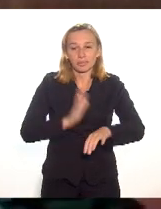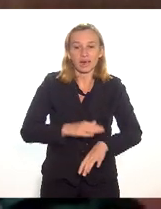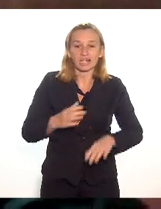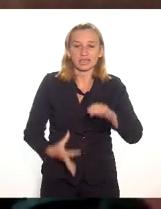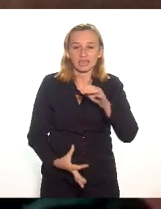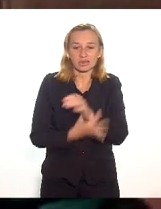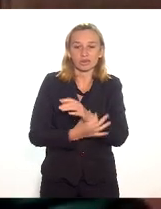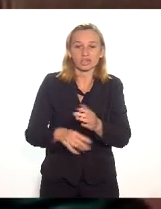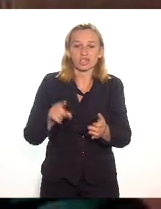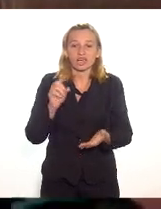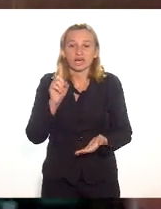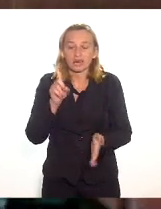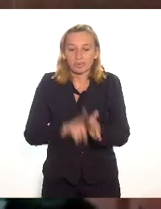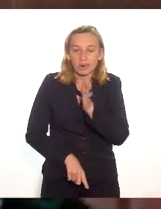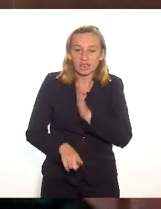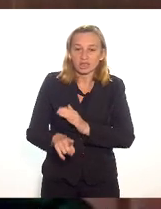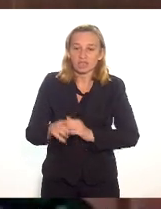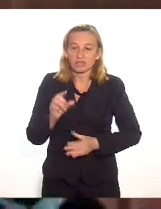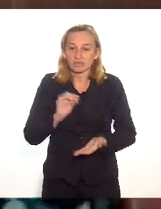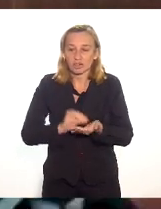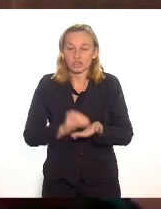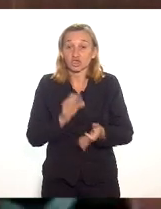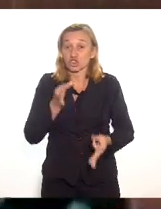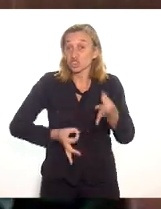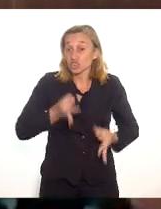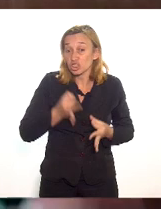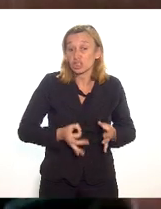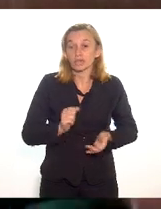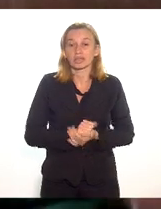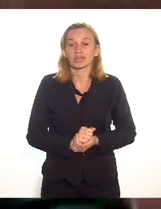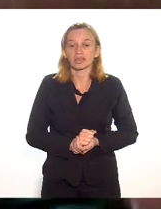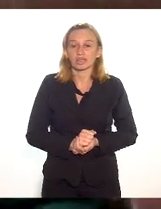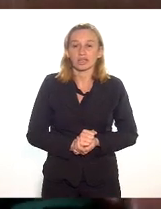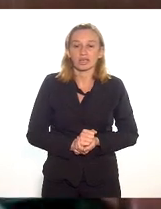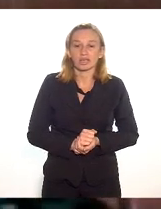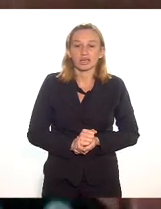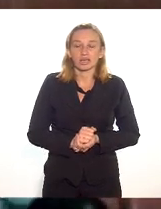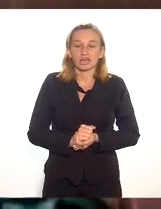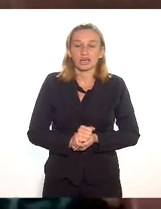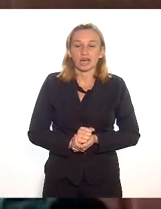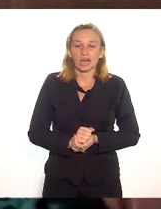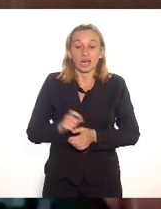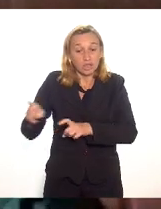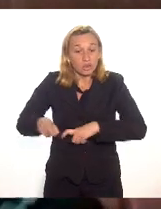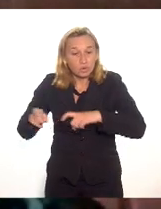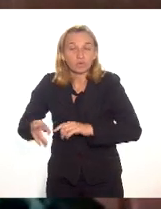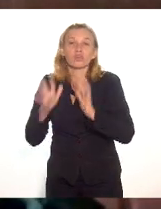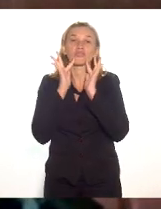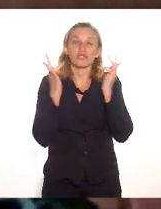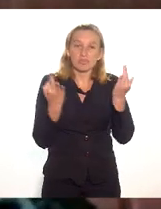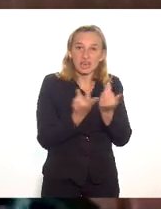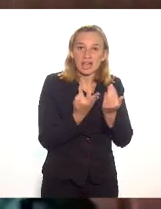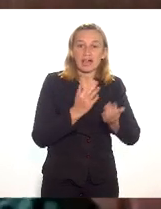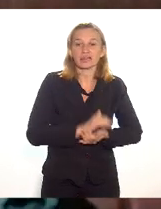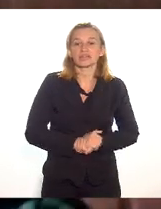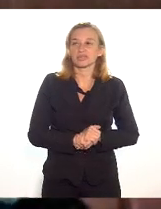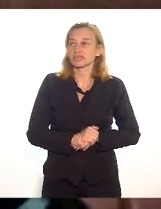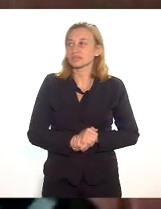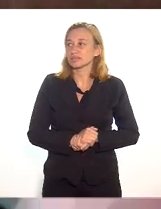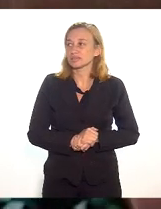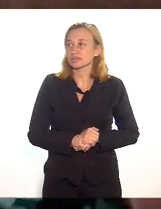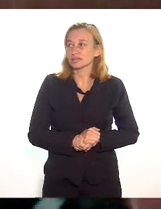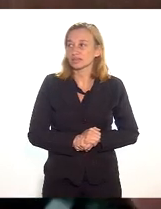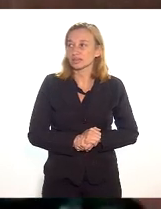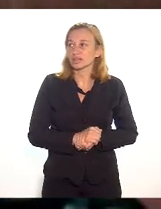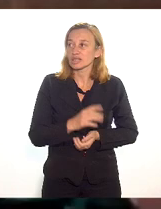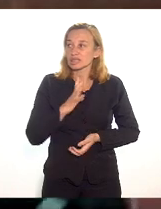menos injustiça ambiental, possa garantir agricultura familiar, possa garantir que a gente tenha,